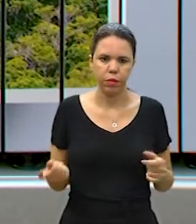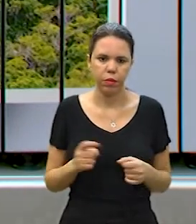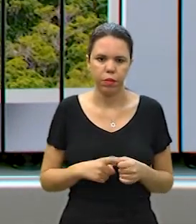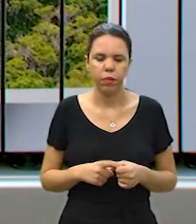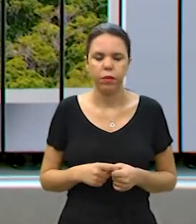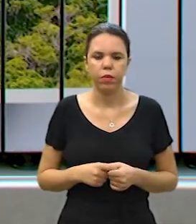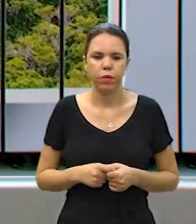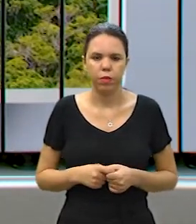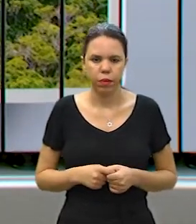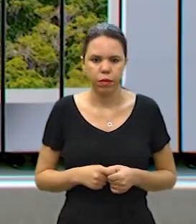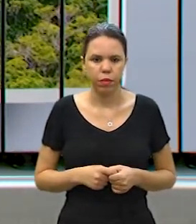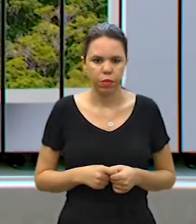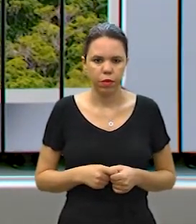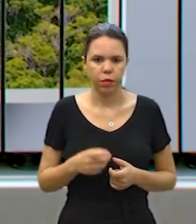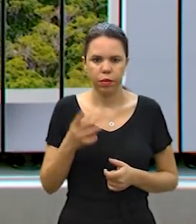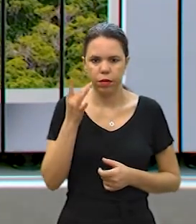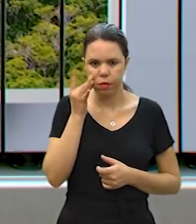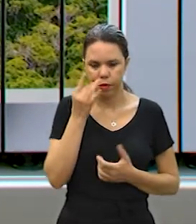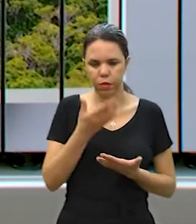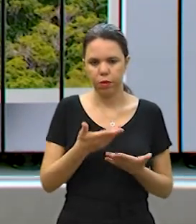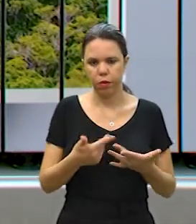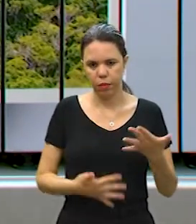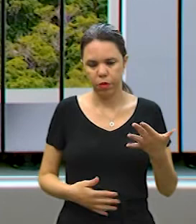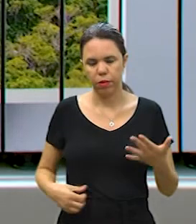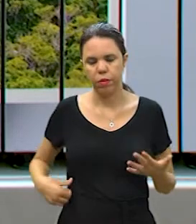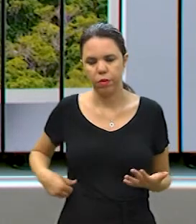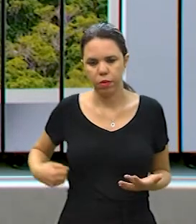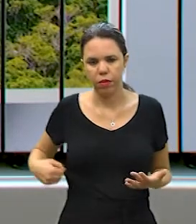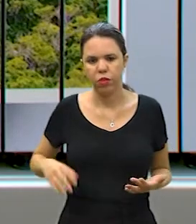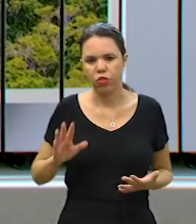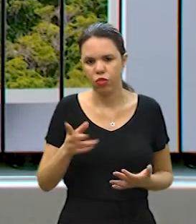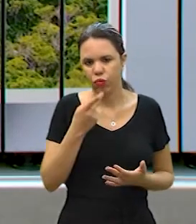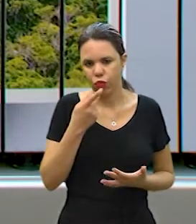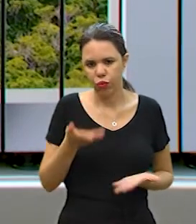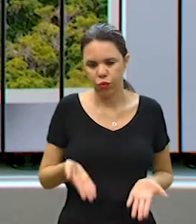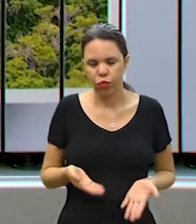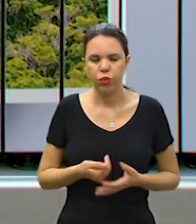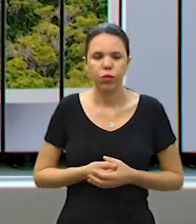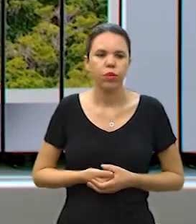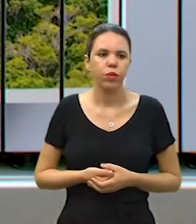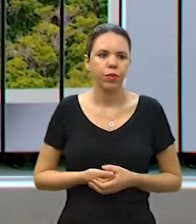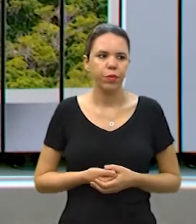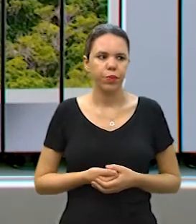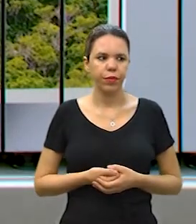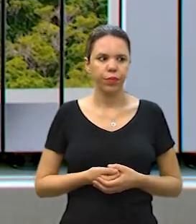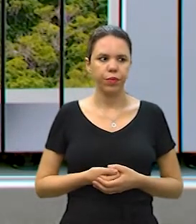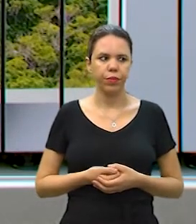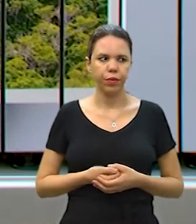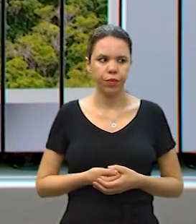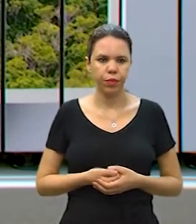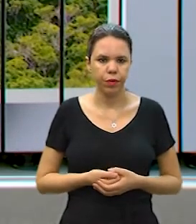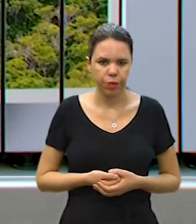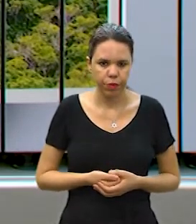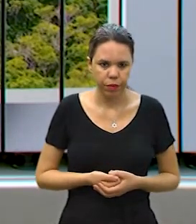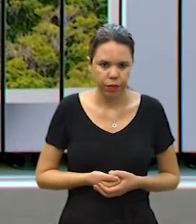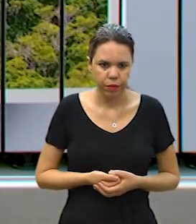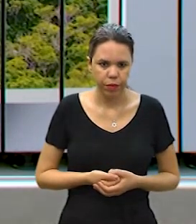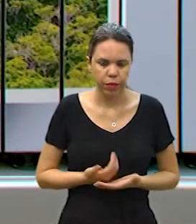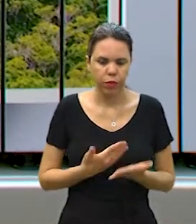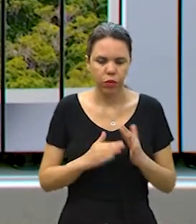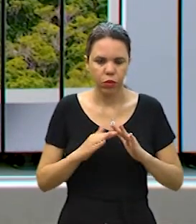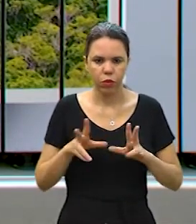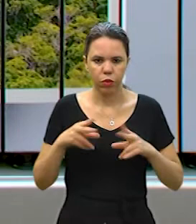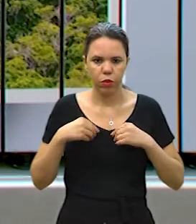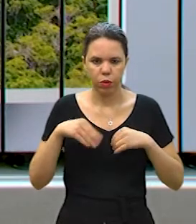retomada presencialmente por vários motivos que já foram relatados aqui. Que ela, quem sabe, mereça